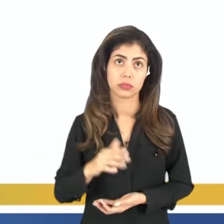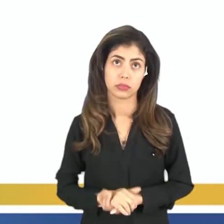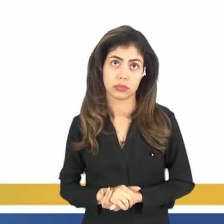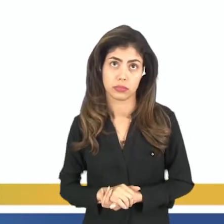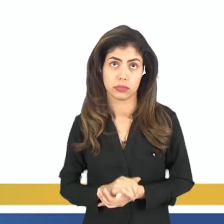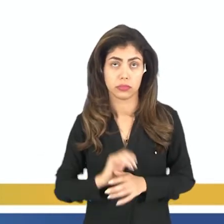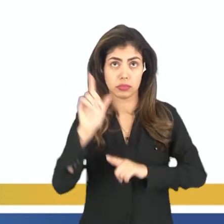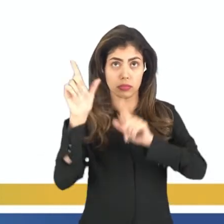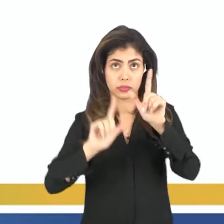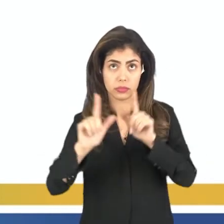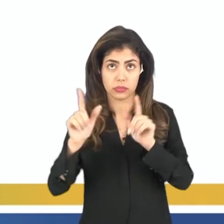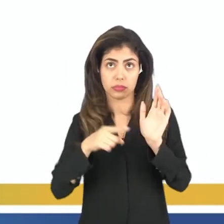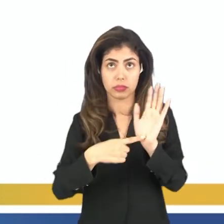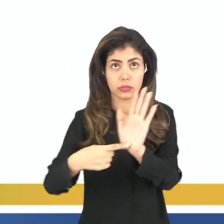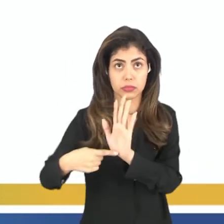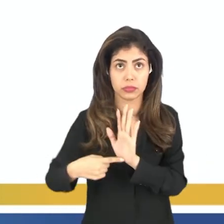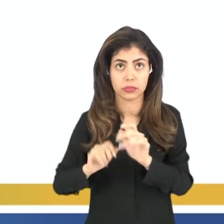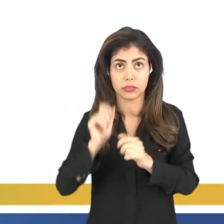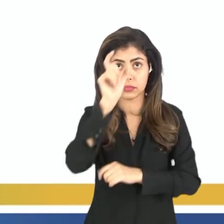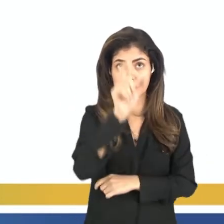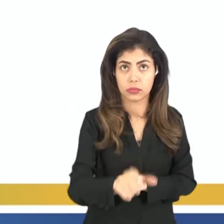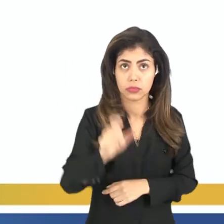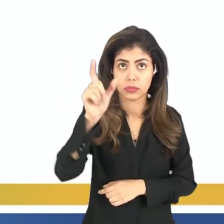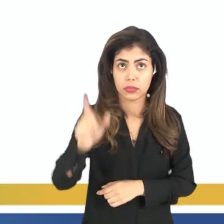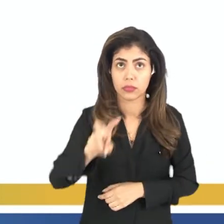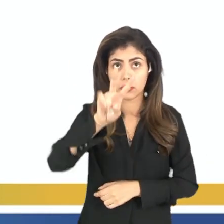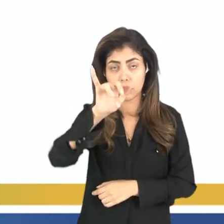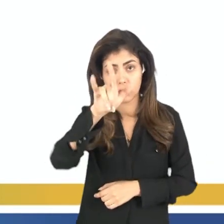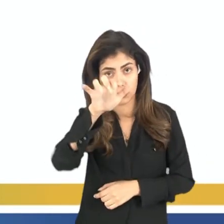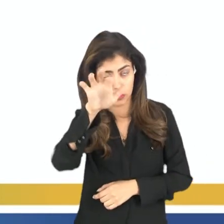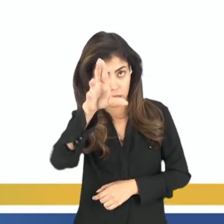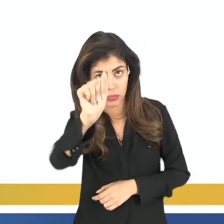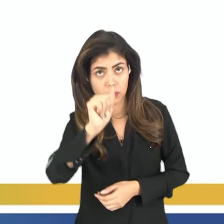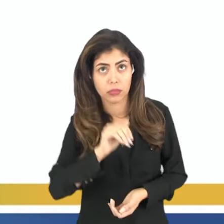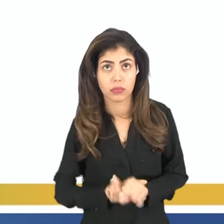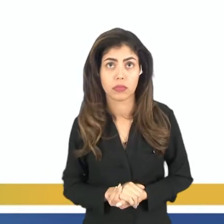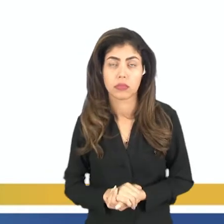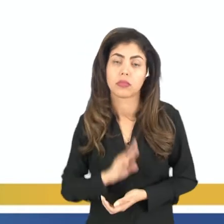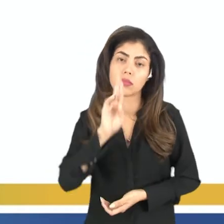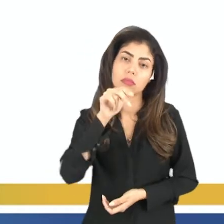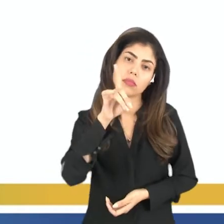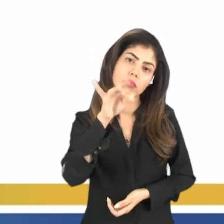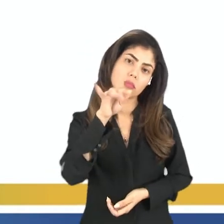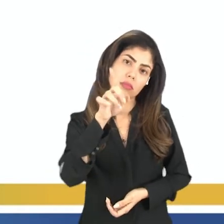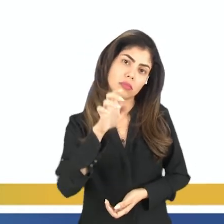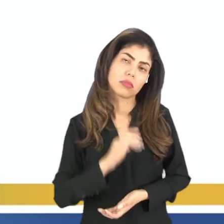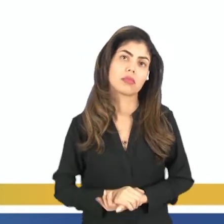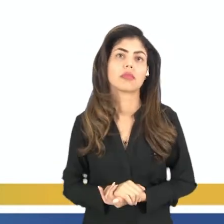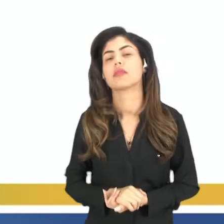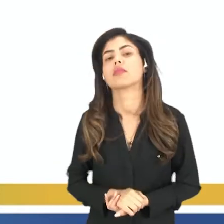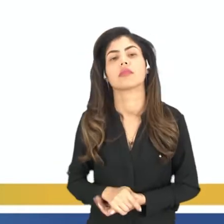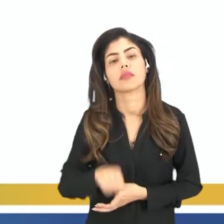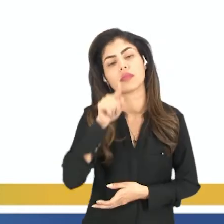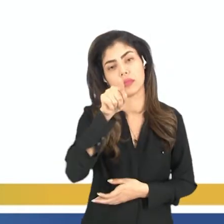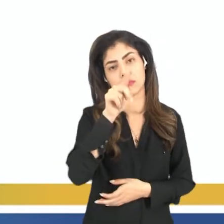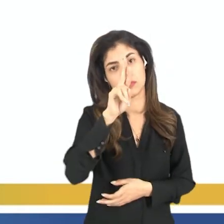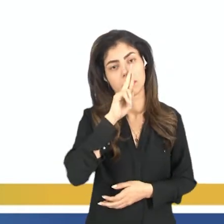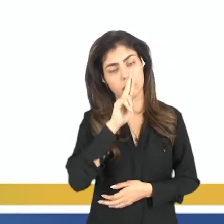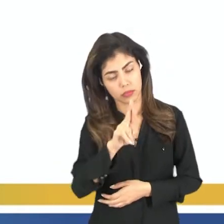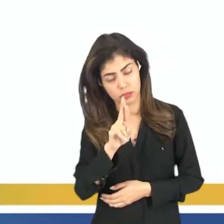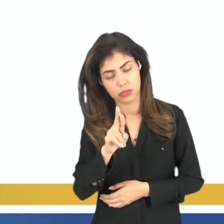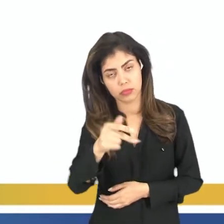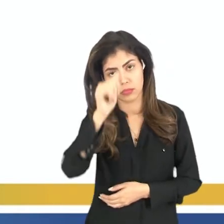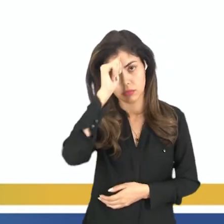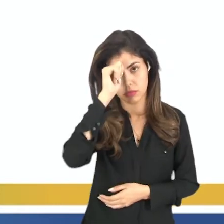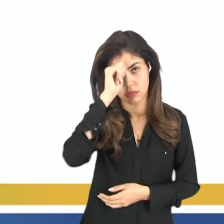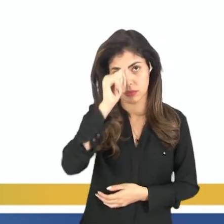ó, que a televisão expõe a las personas a la violência e banalidade, certo? Então, essa daí é a posição